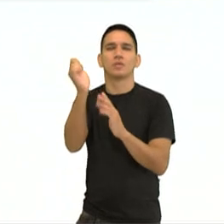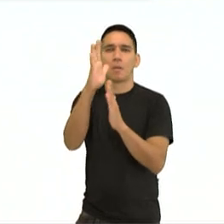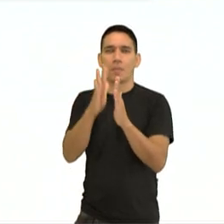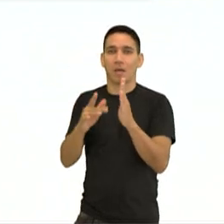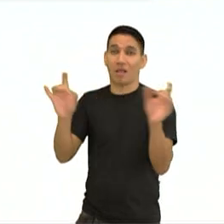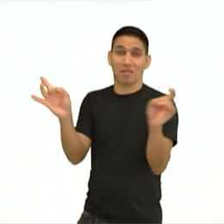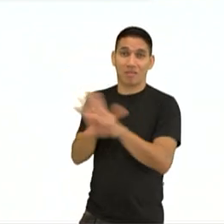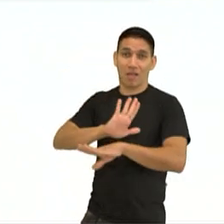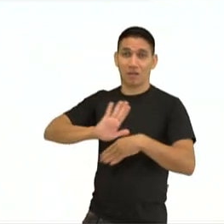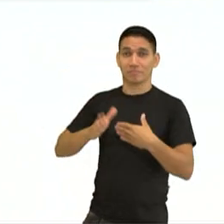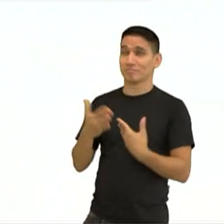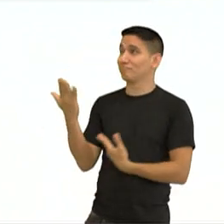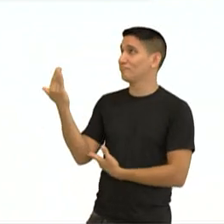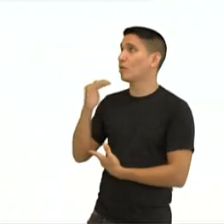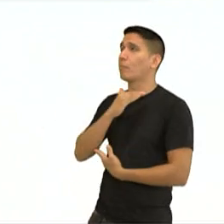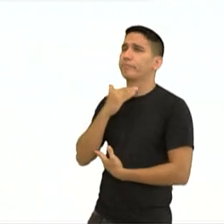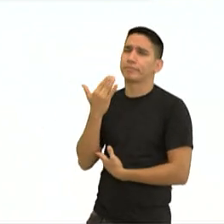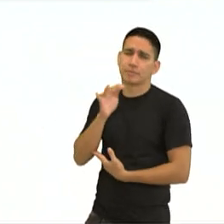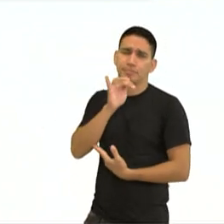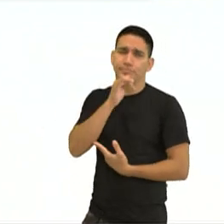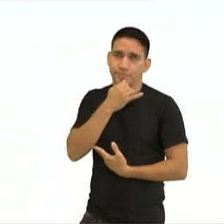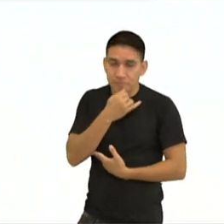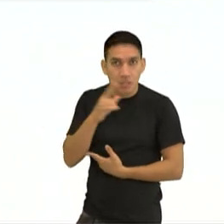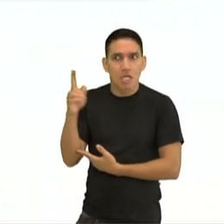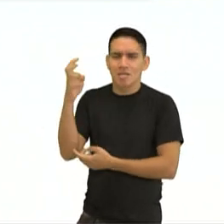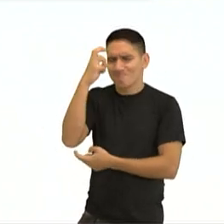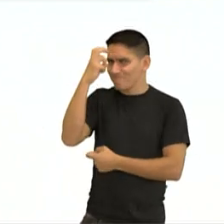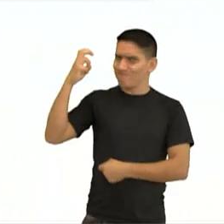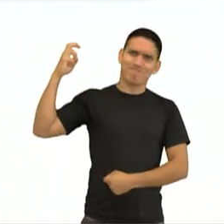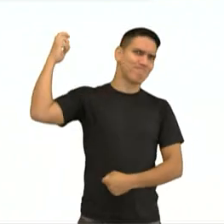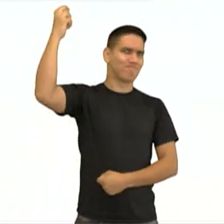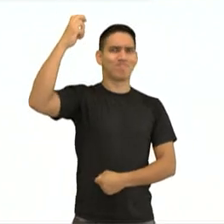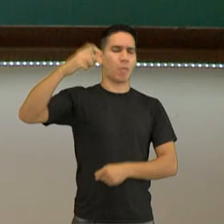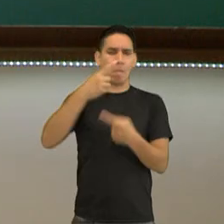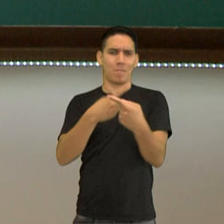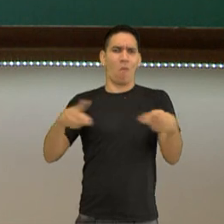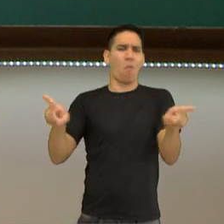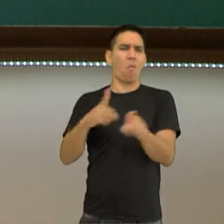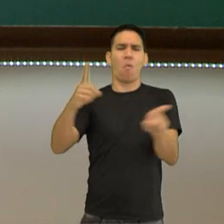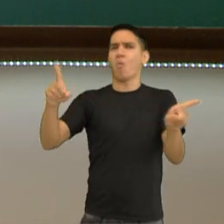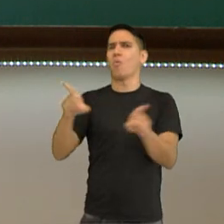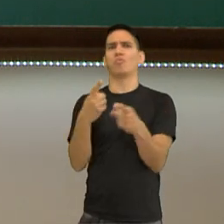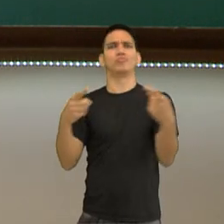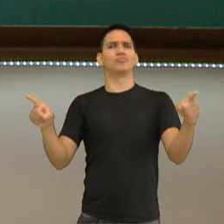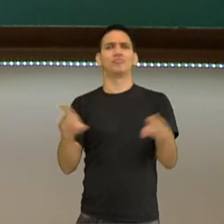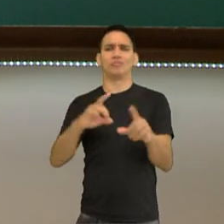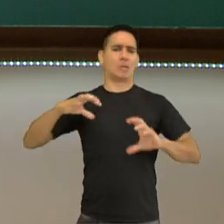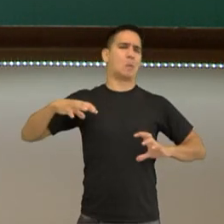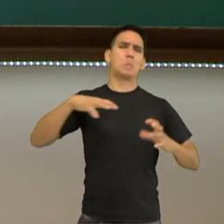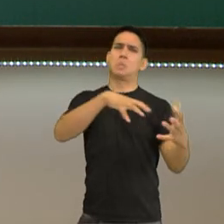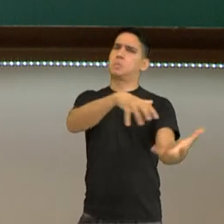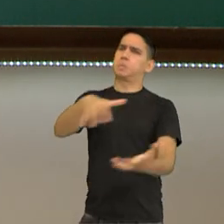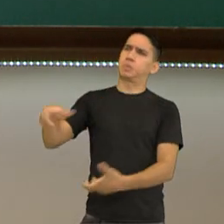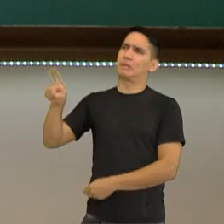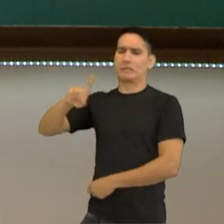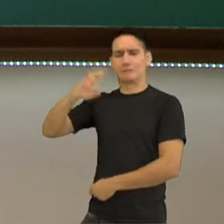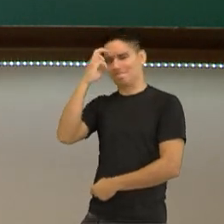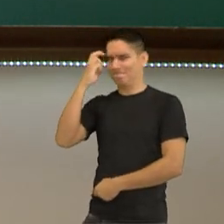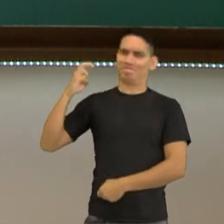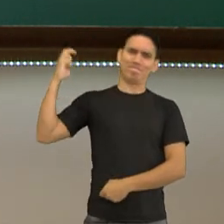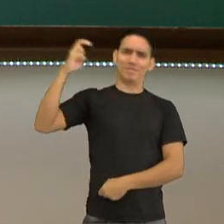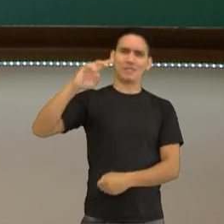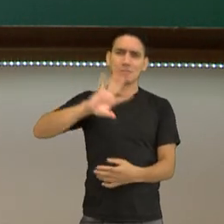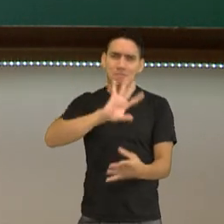morte desse cidadão maravilhoso, gênio da história musical, né, mundial, gênio da